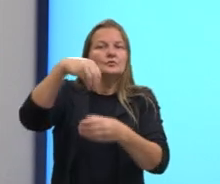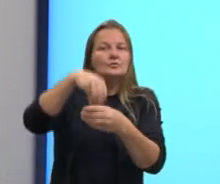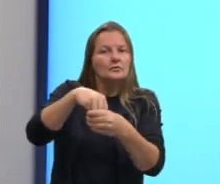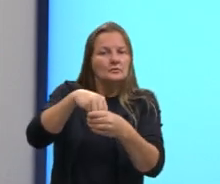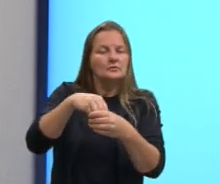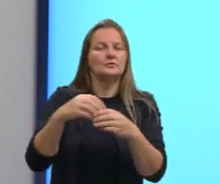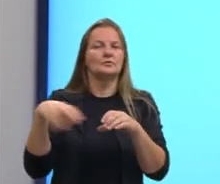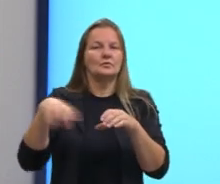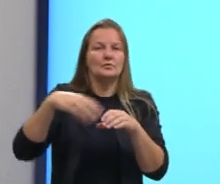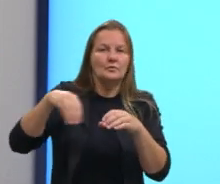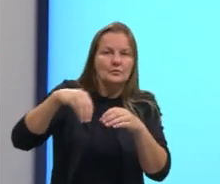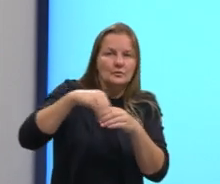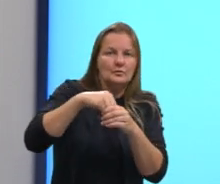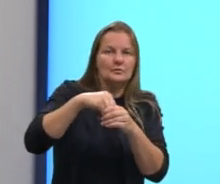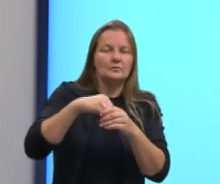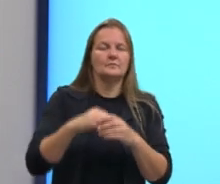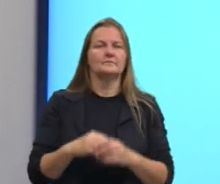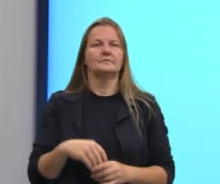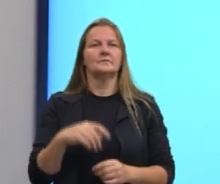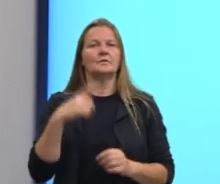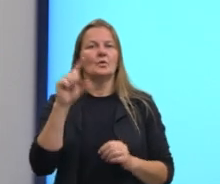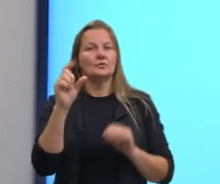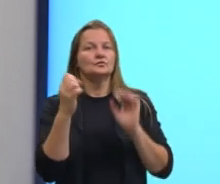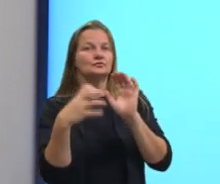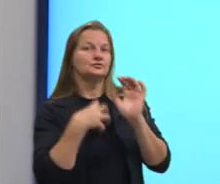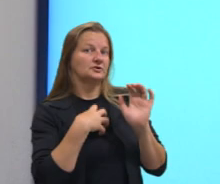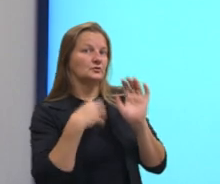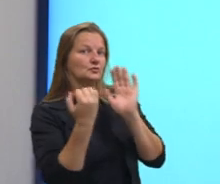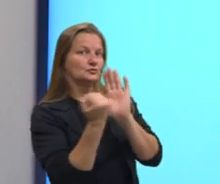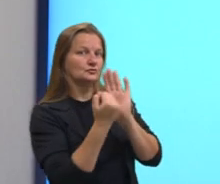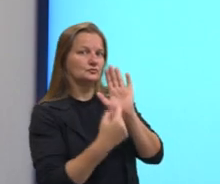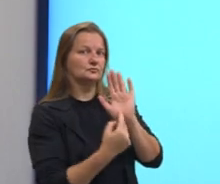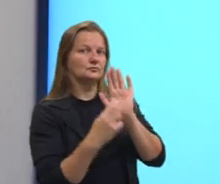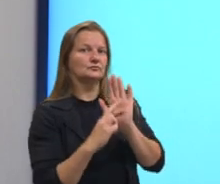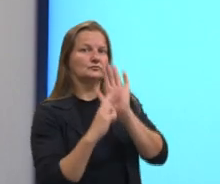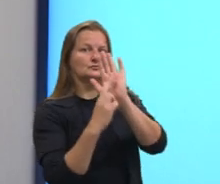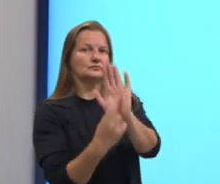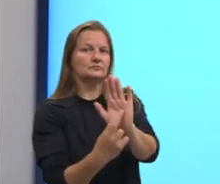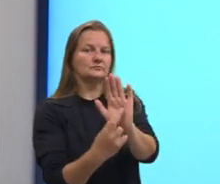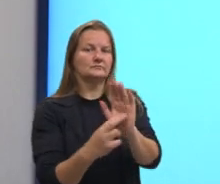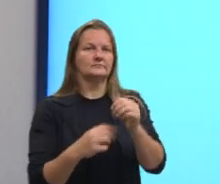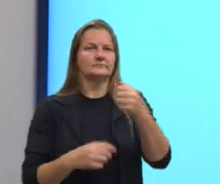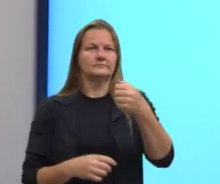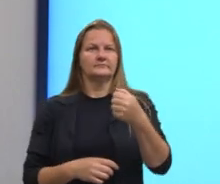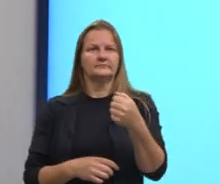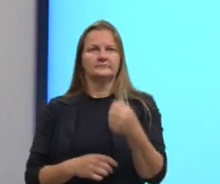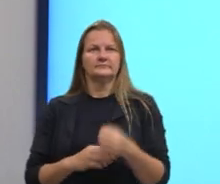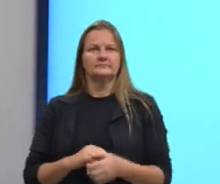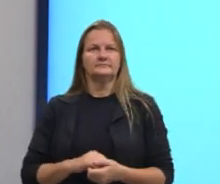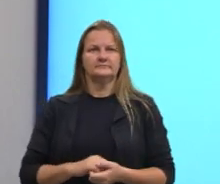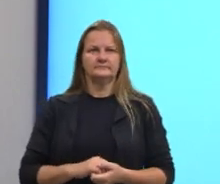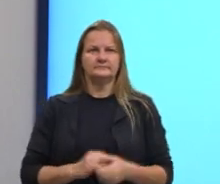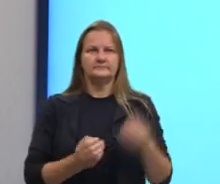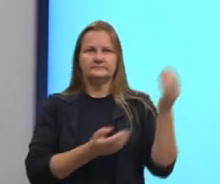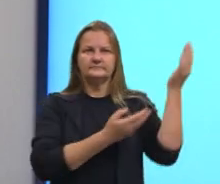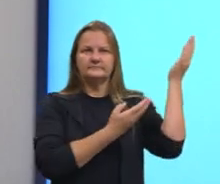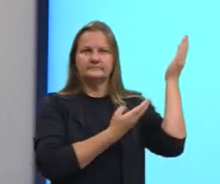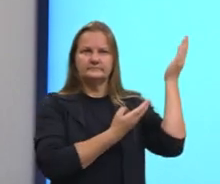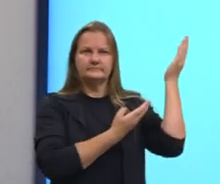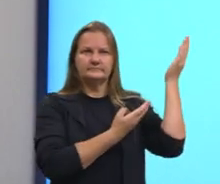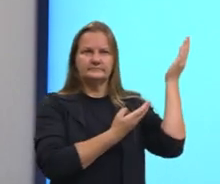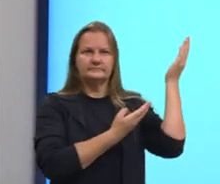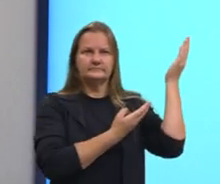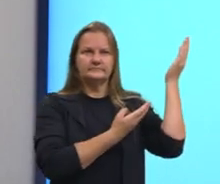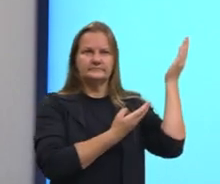conjunto E aqui ó a outra forma de representar aqui seguir o mesmo exemplo seria aí o conjunto ahn x